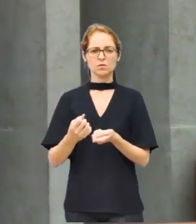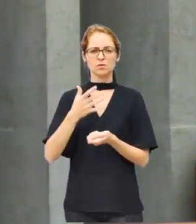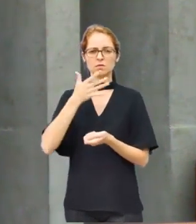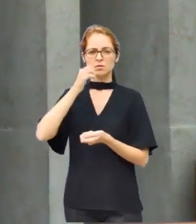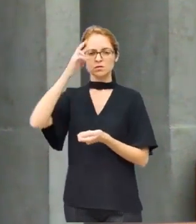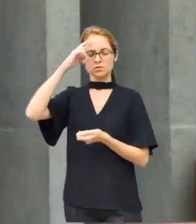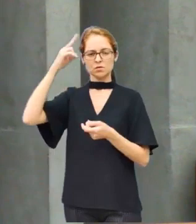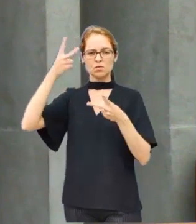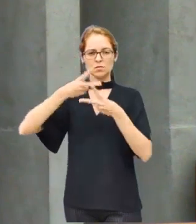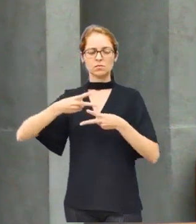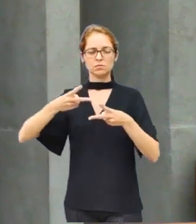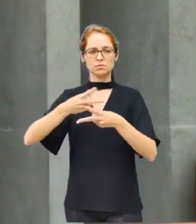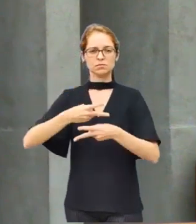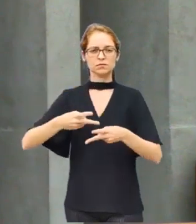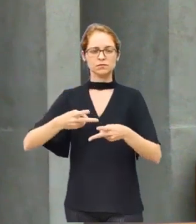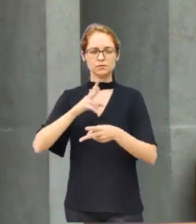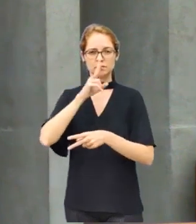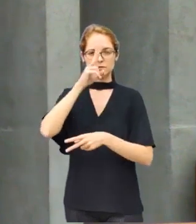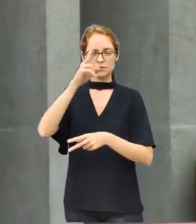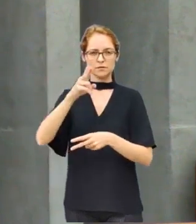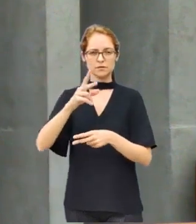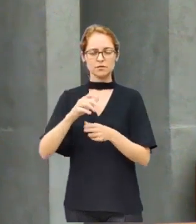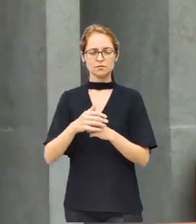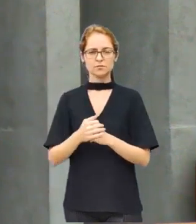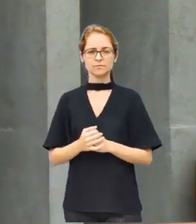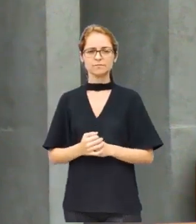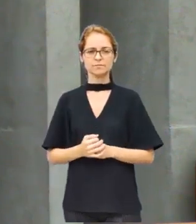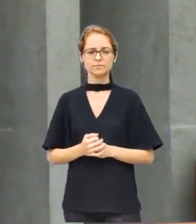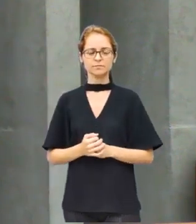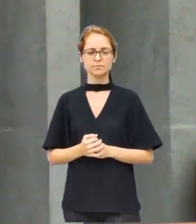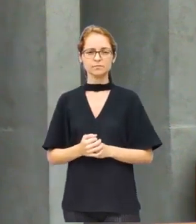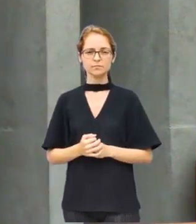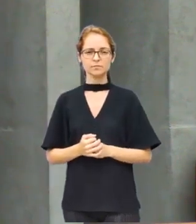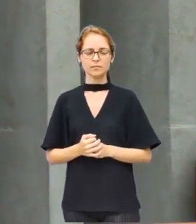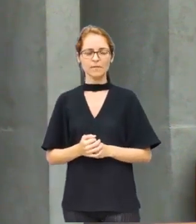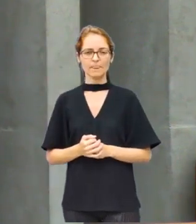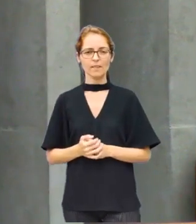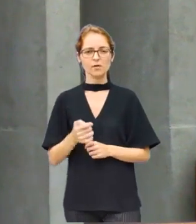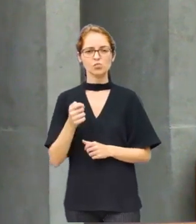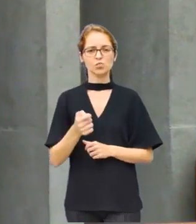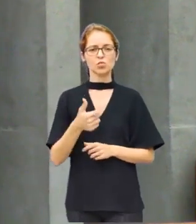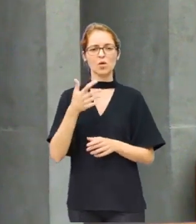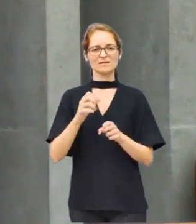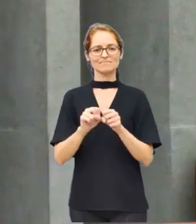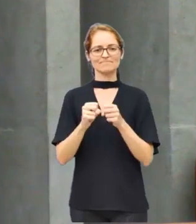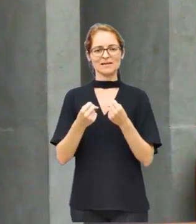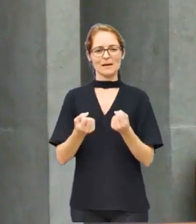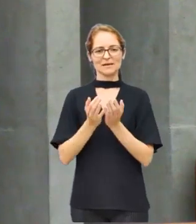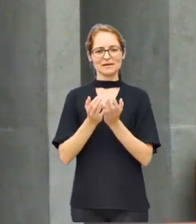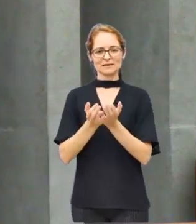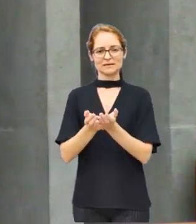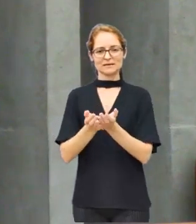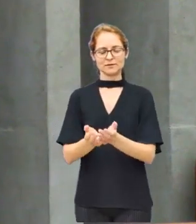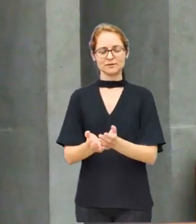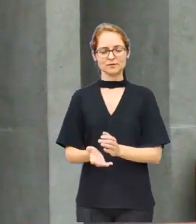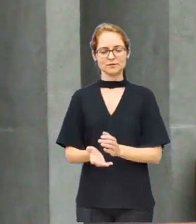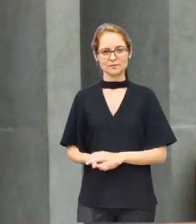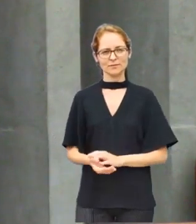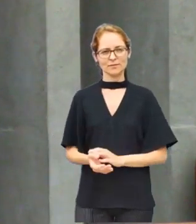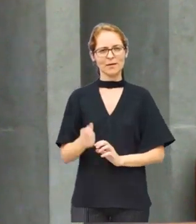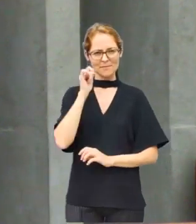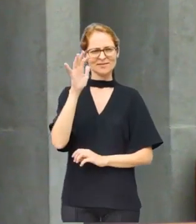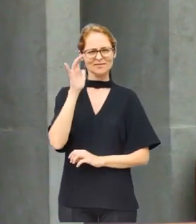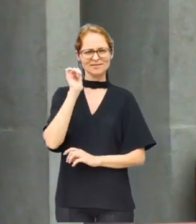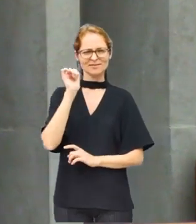um forte vento, e esse vento foi capaz ali, inclusive, de despedaçar aquele navio. Imagina essa cena, aqueles